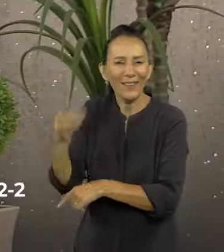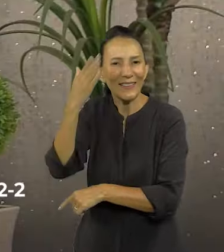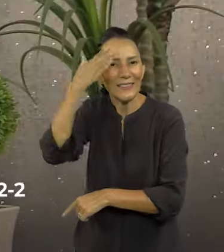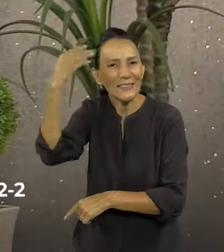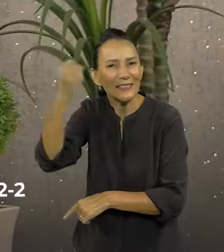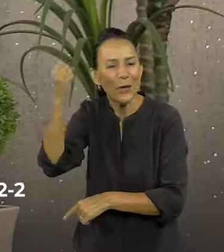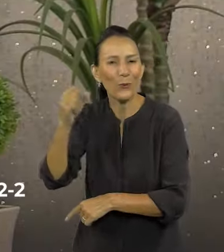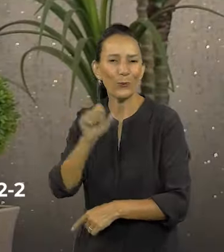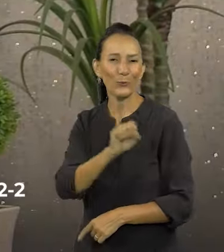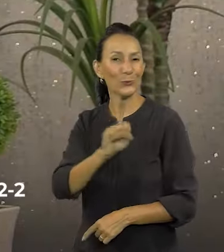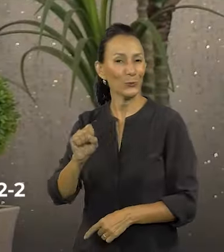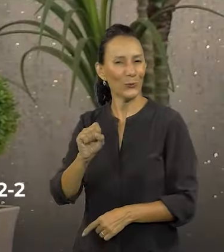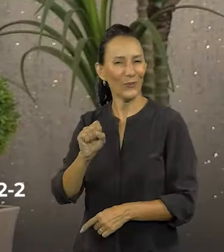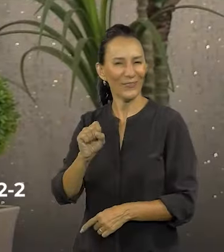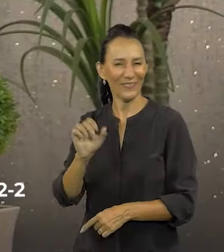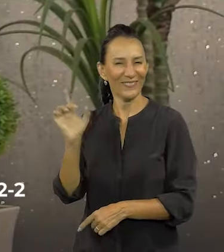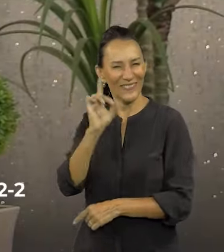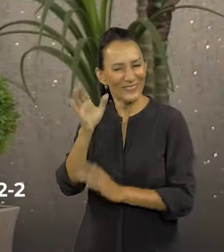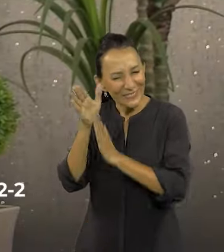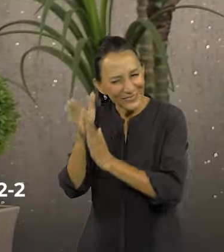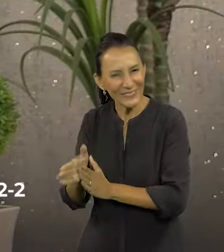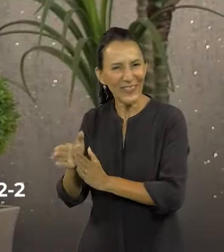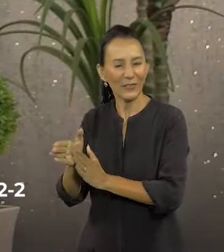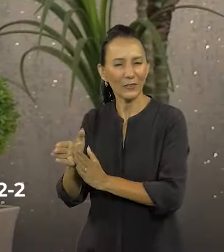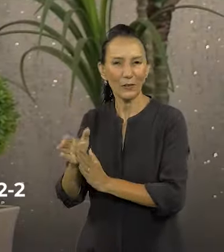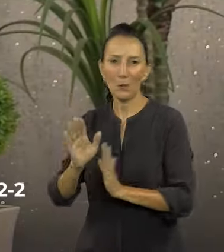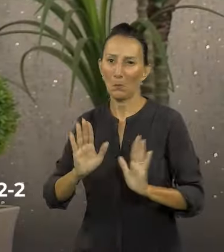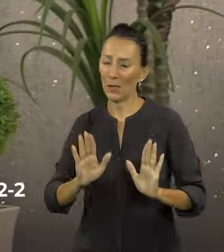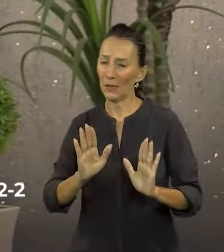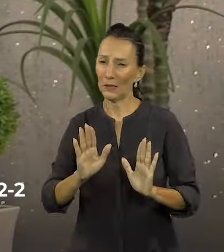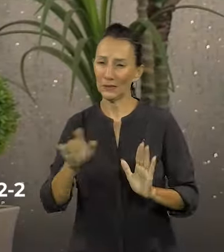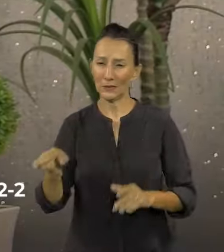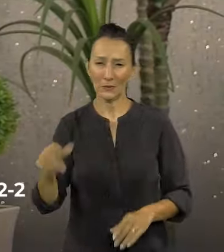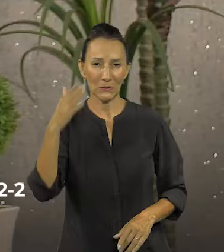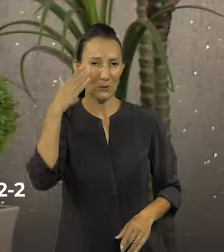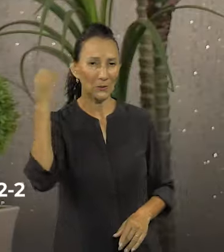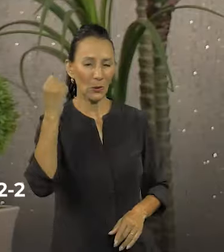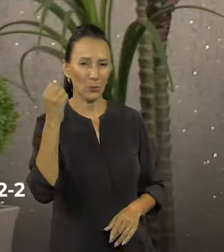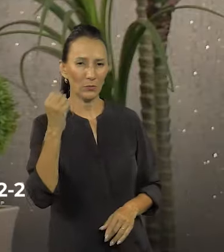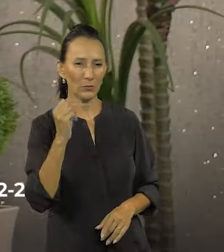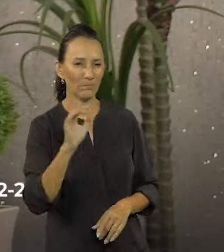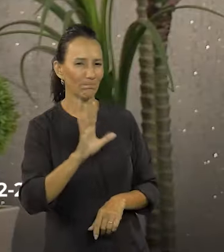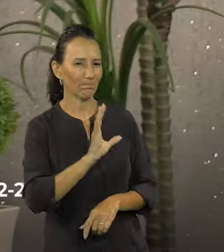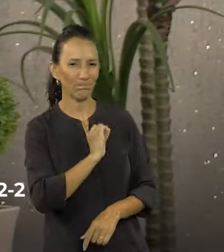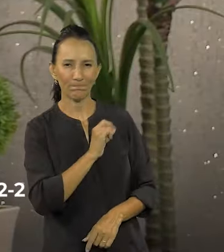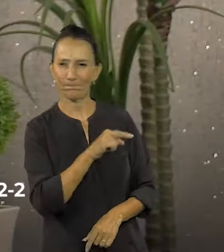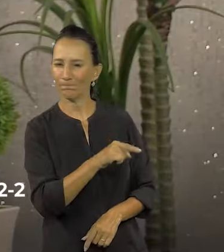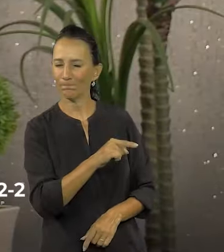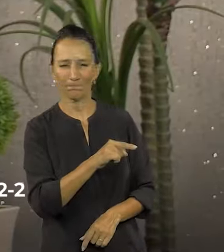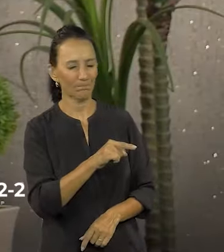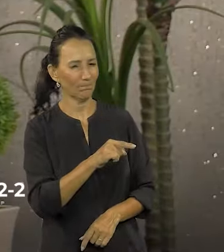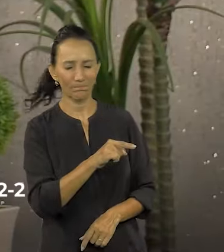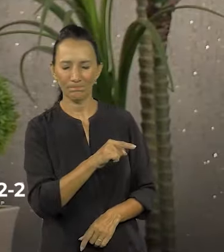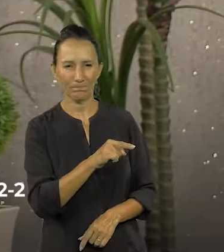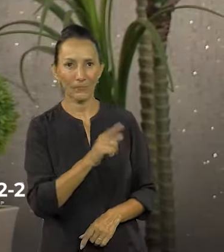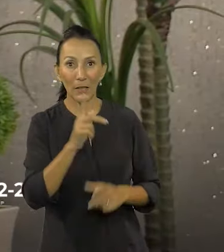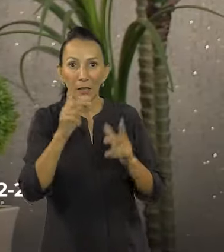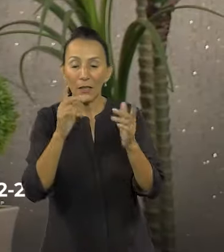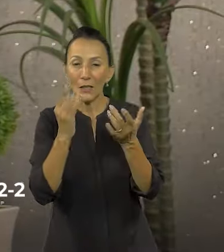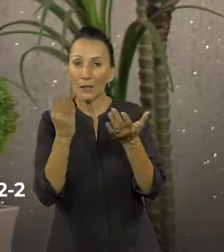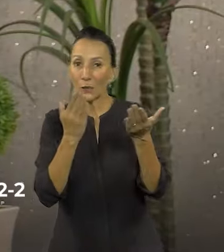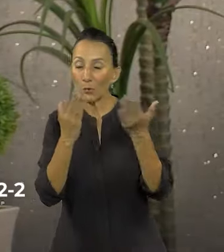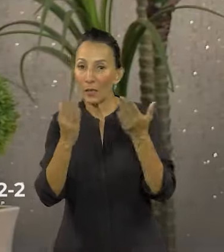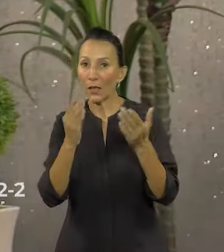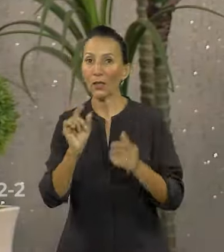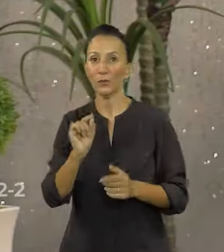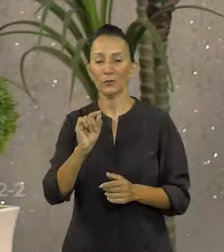amava Davi era homem fiel mas Saul não o amava igual a Judas Judas não amava